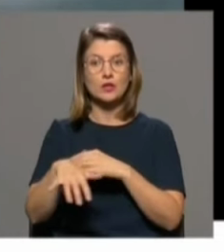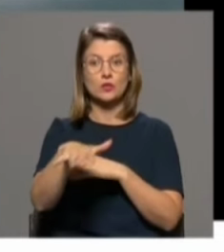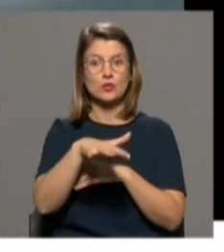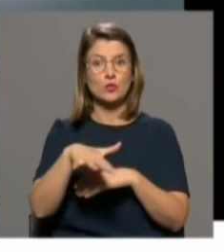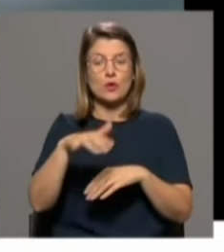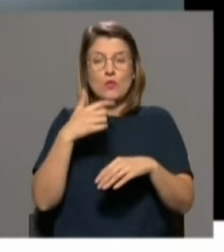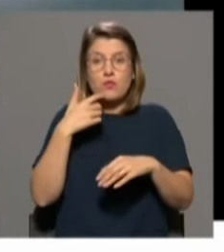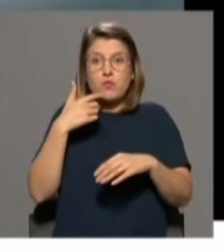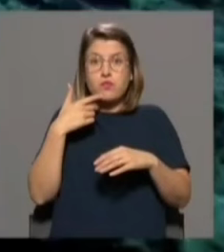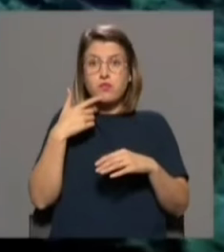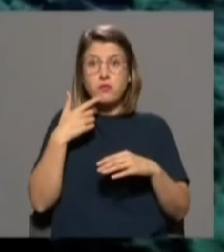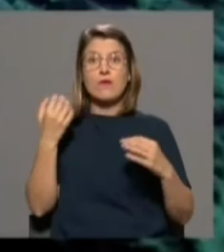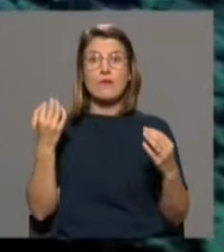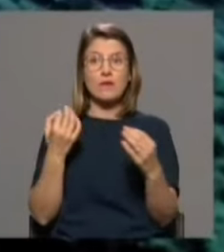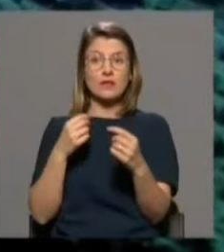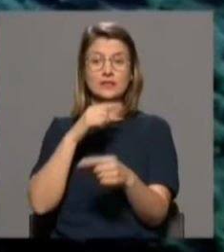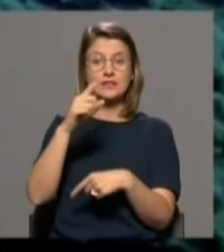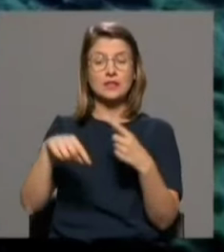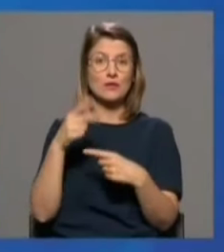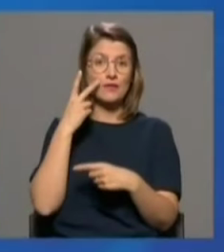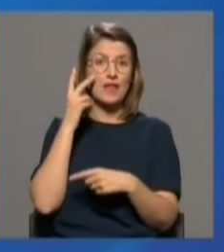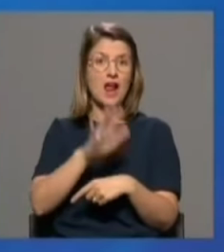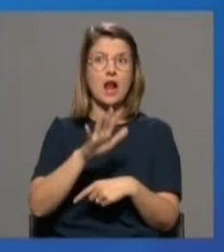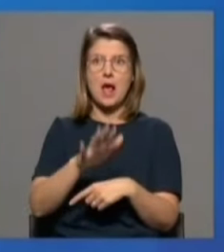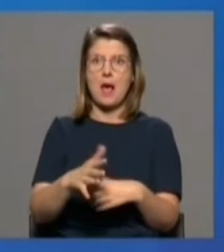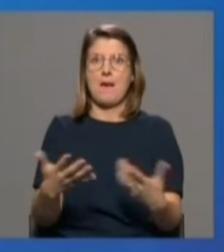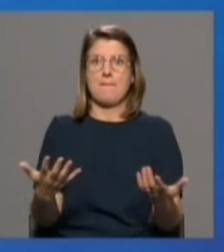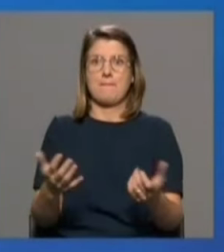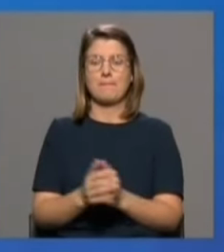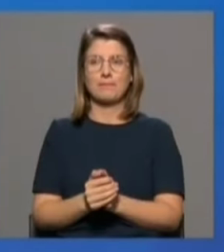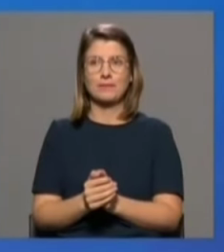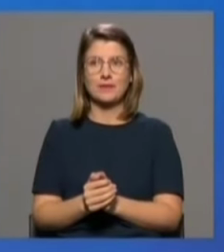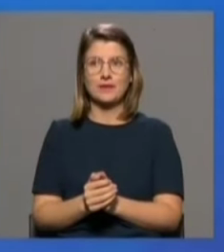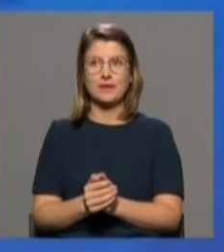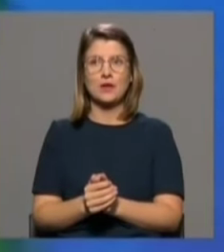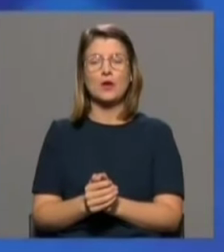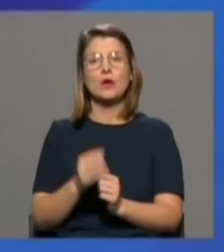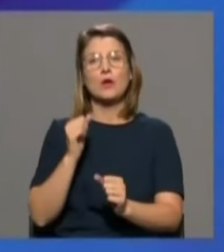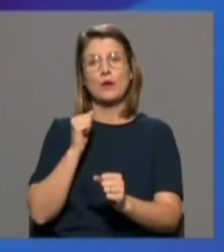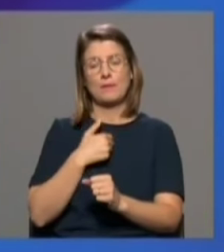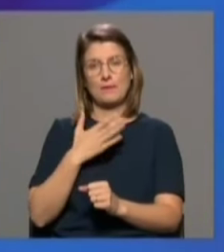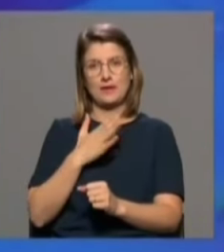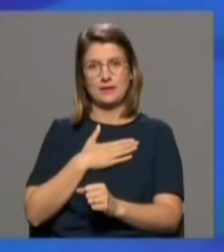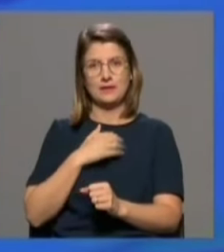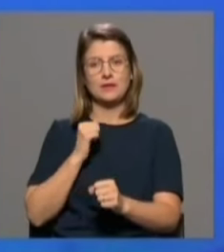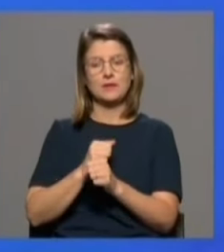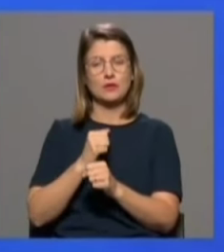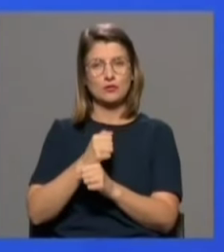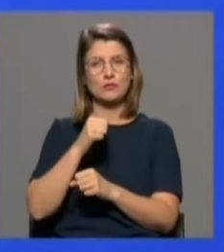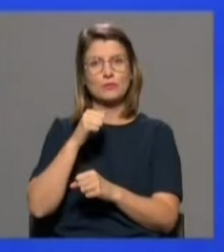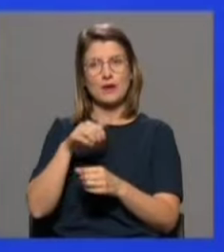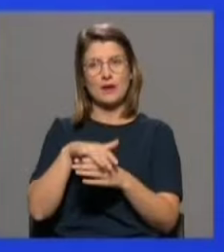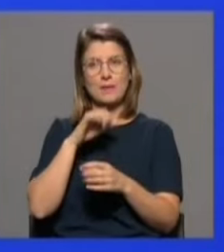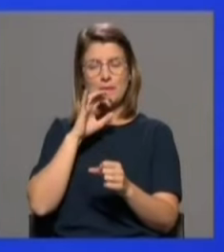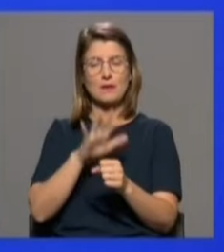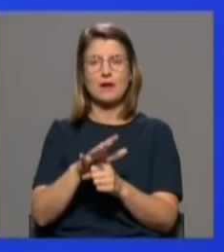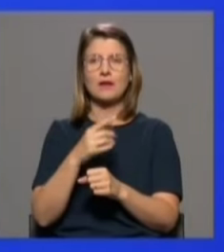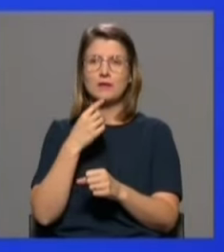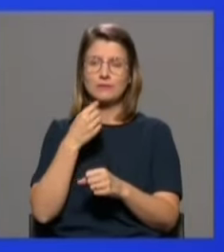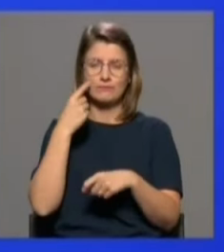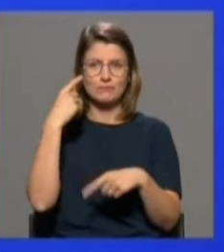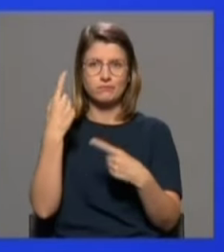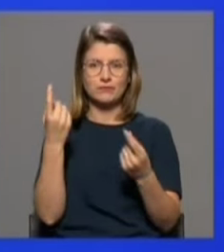grandes pelágicos cumprem todo o seu ciclo de vida. A posição da Associação de Operadores Marítimos foi transmitida na Comissão de Assuntos Parlamentares,